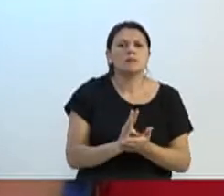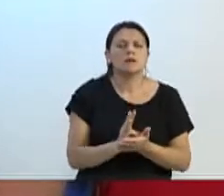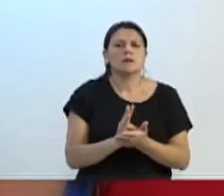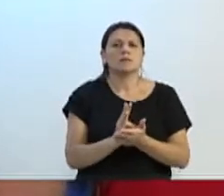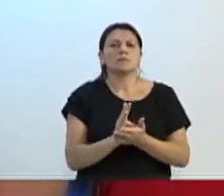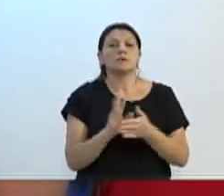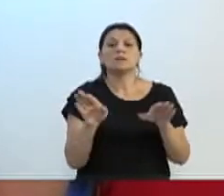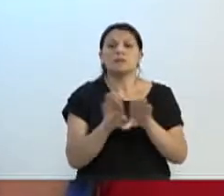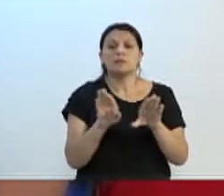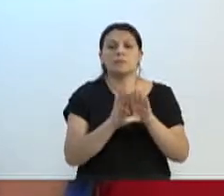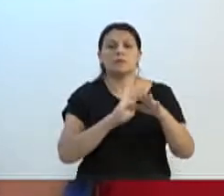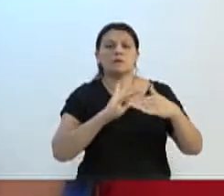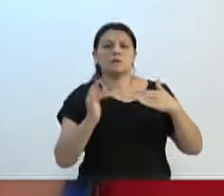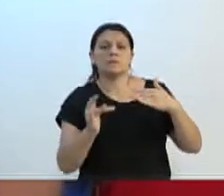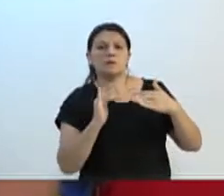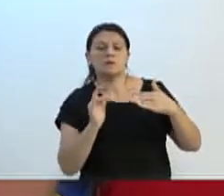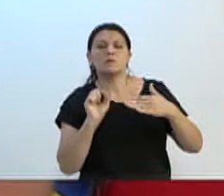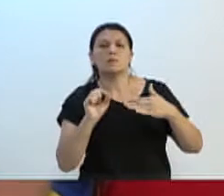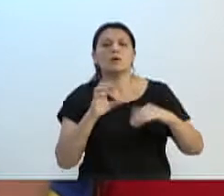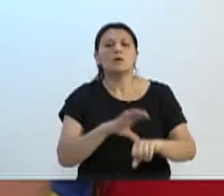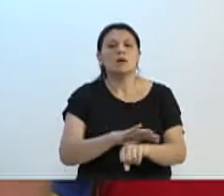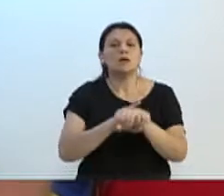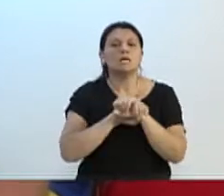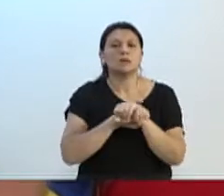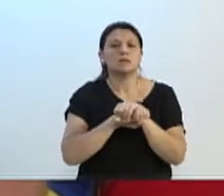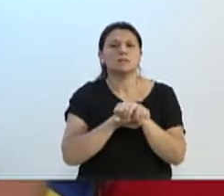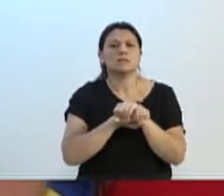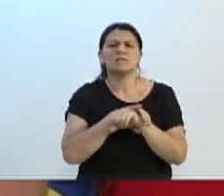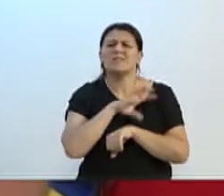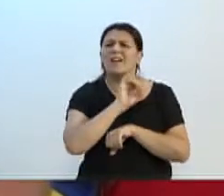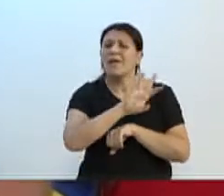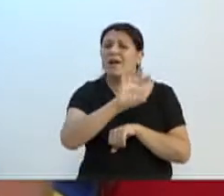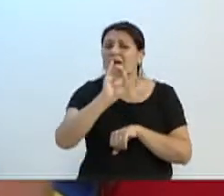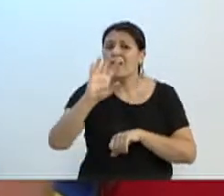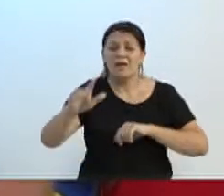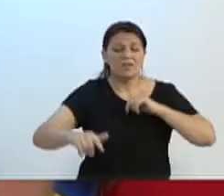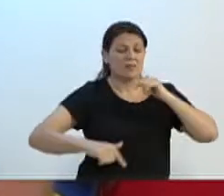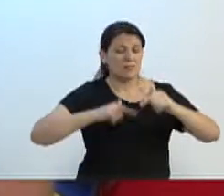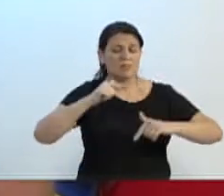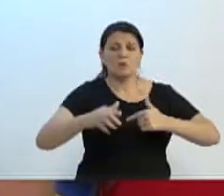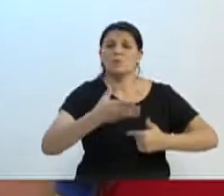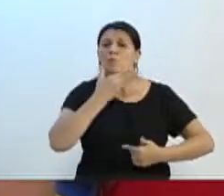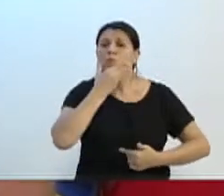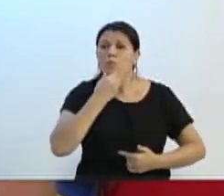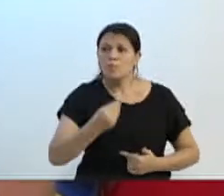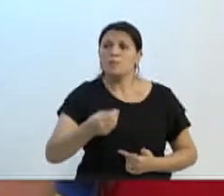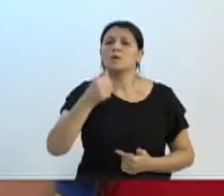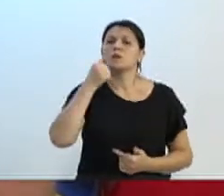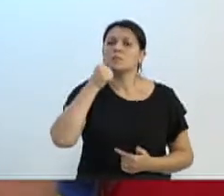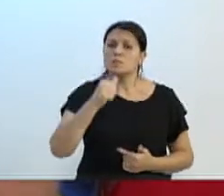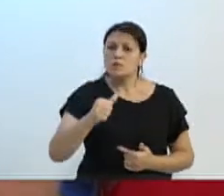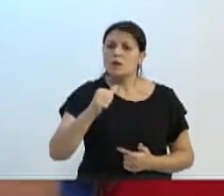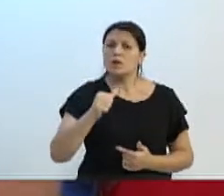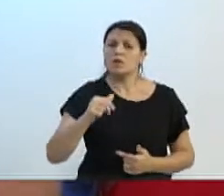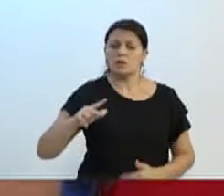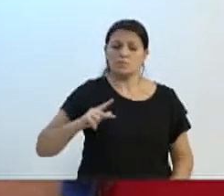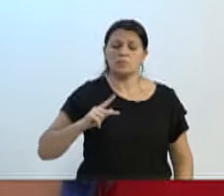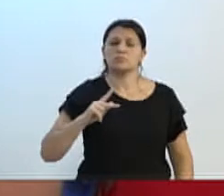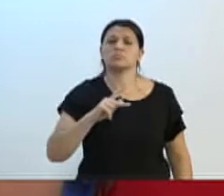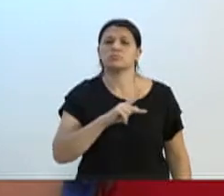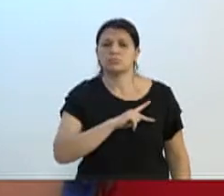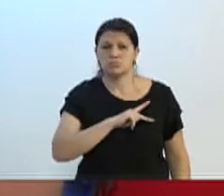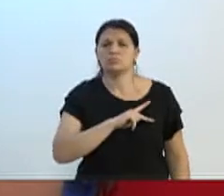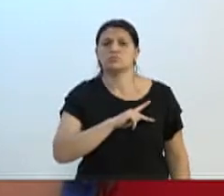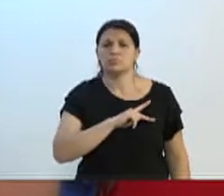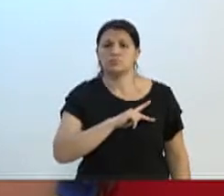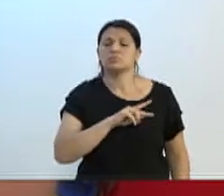redes sociais, a garantia da proteção de cada trabalhadora e cada trabalhador do serviço público.